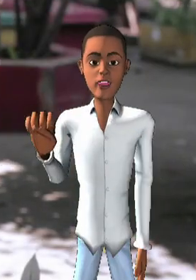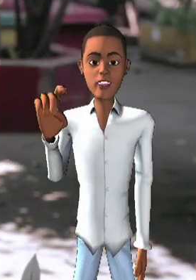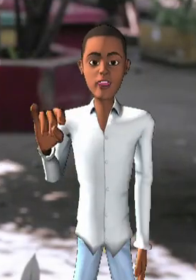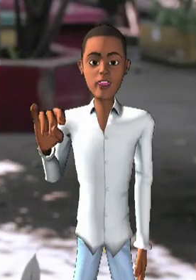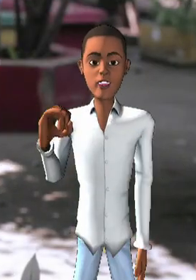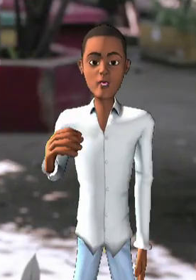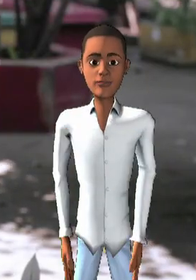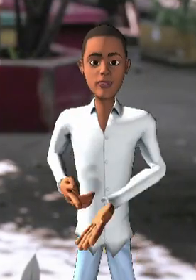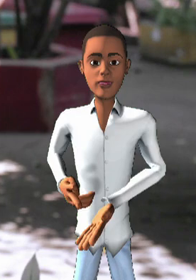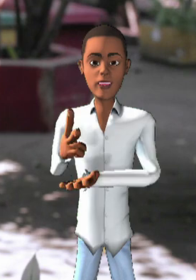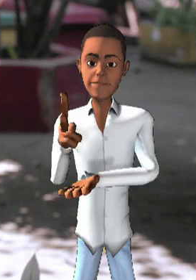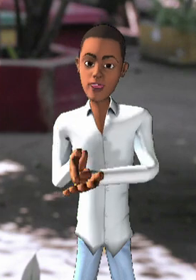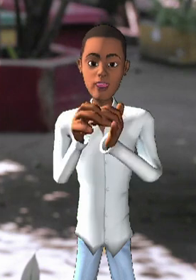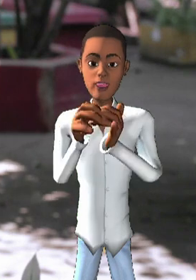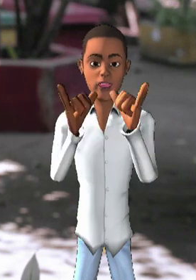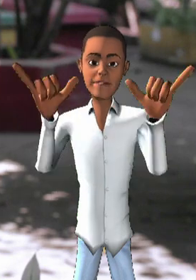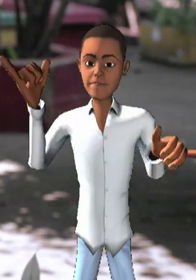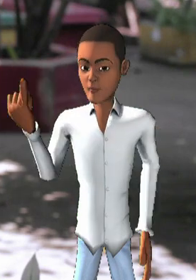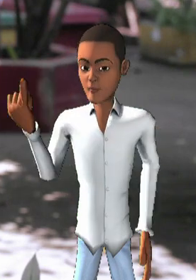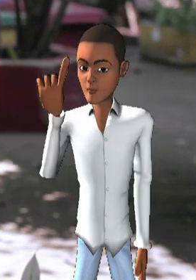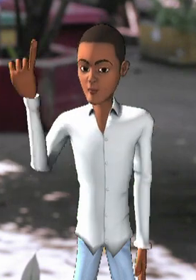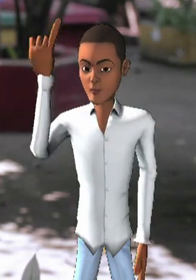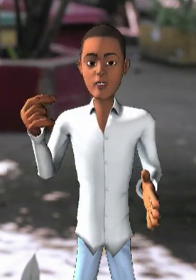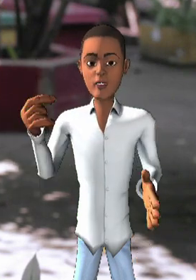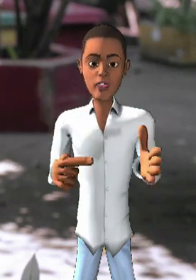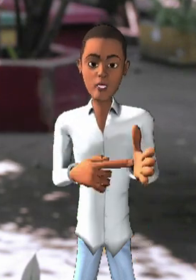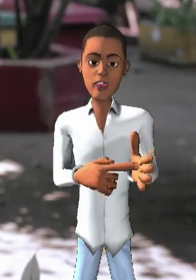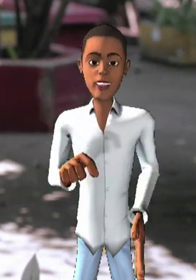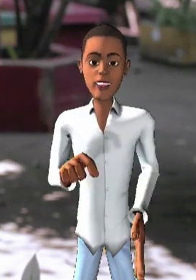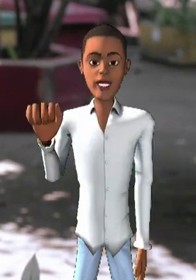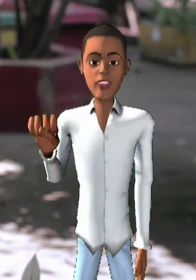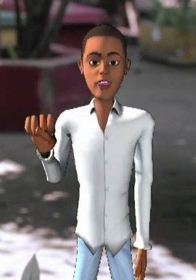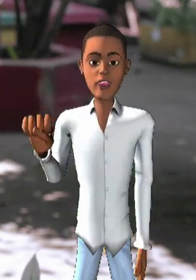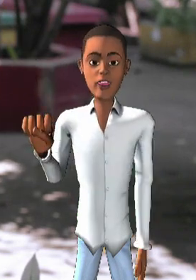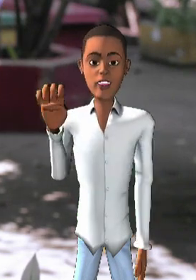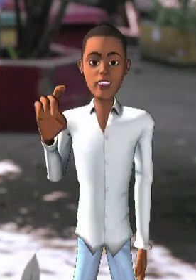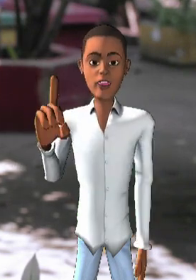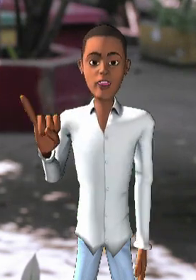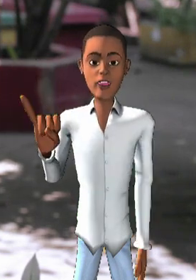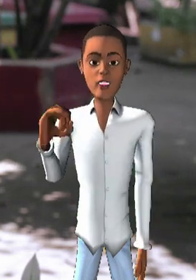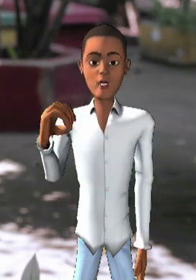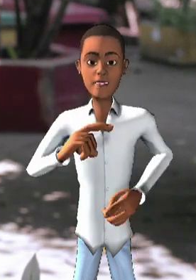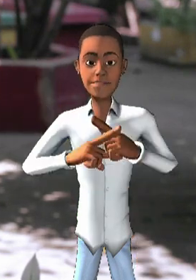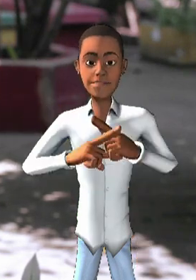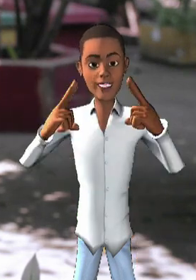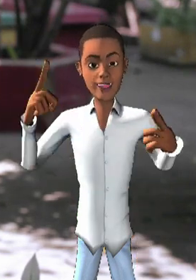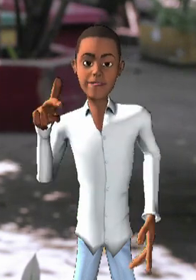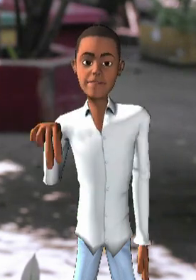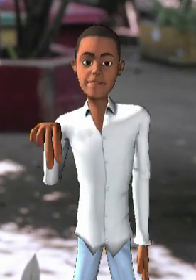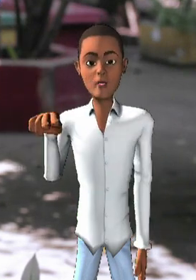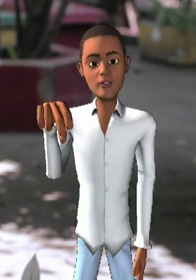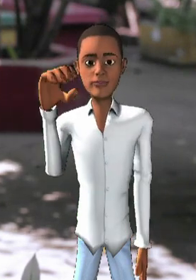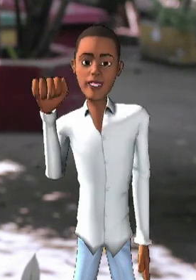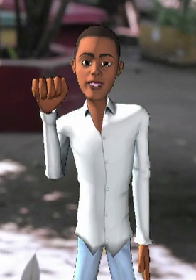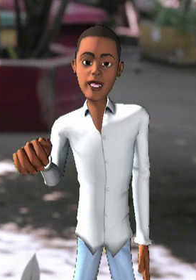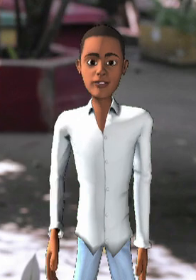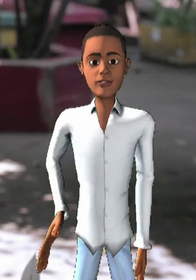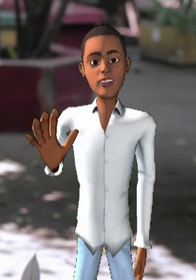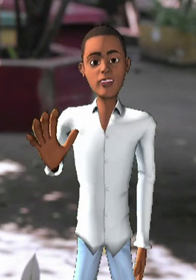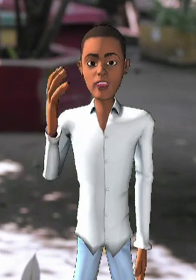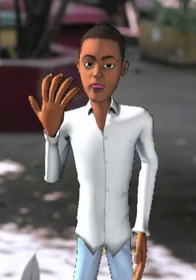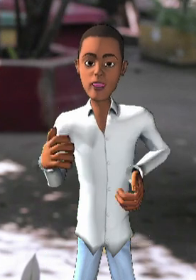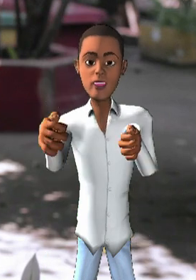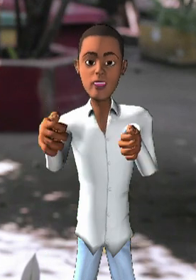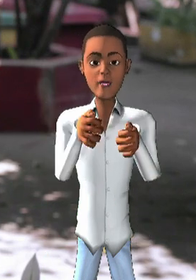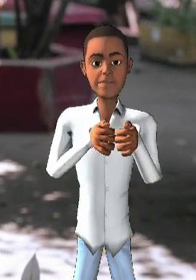sobre assédio. Eu sempre compartilhei coisas sobre como relatar o assédio, sobre como perceber o que é assédio, mas nunca